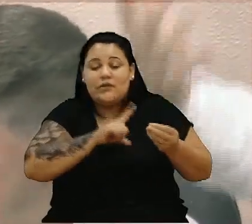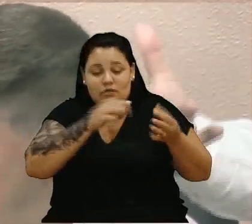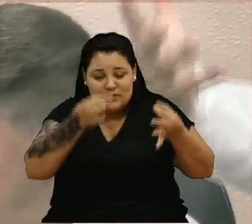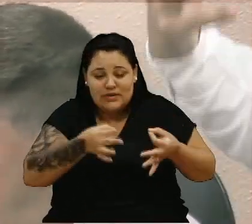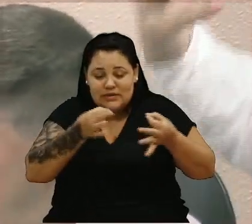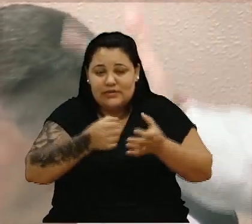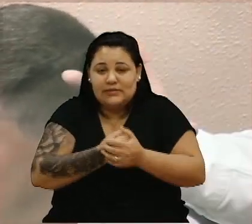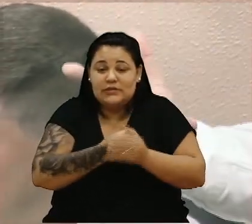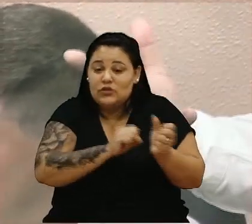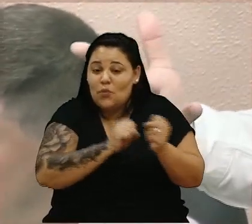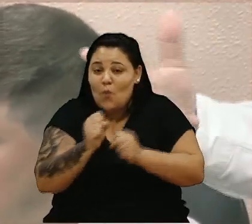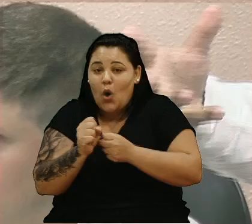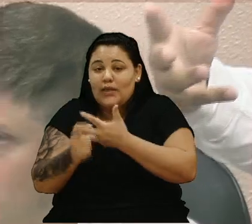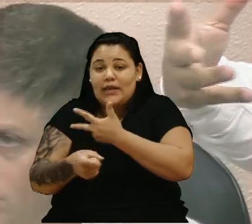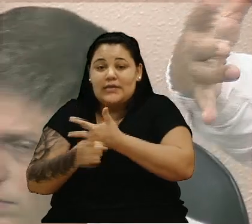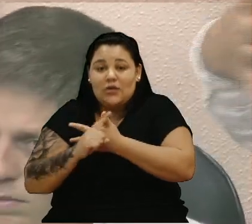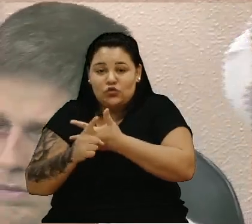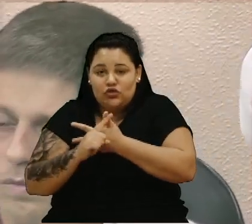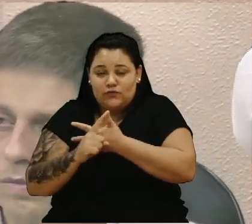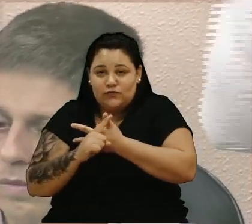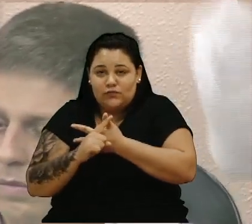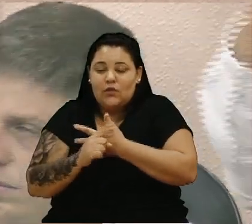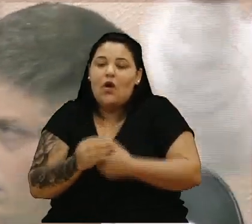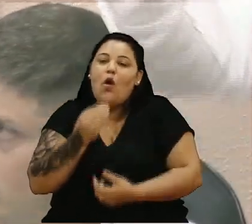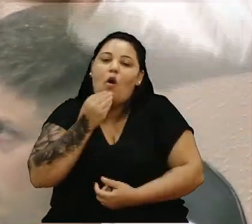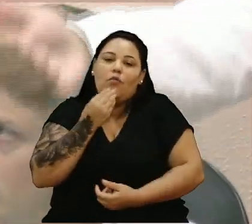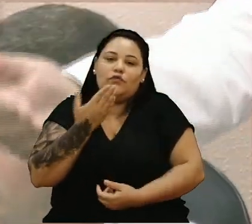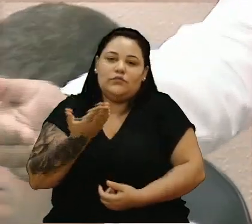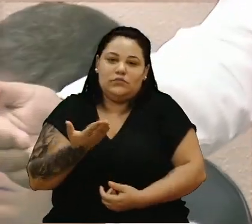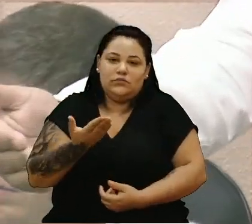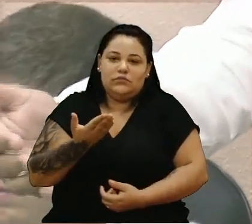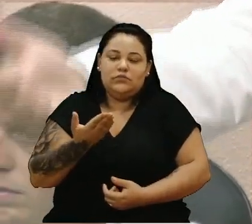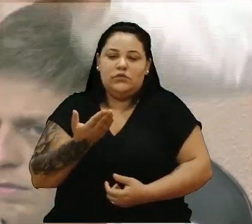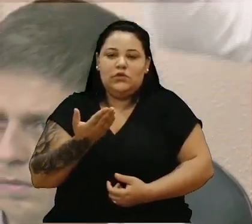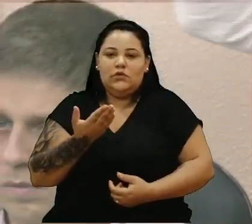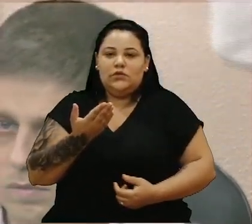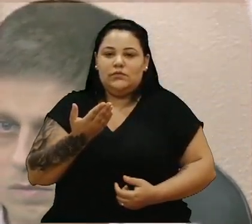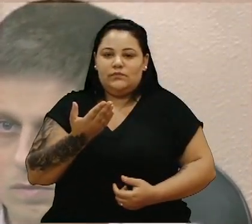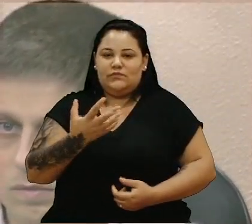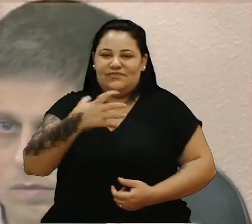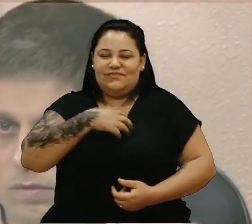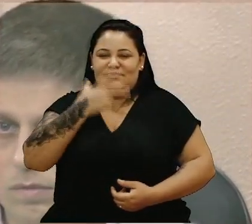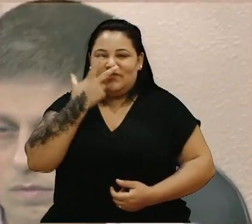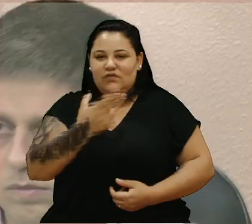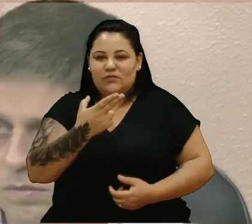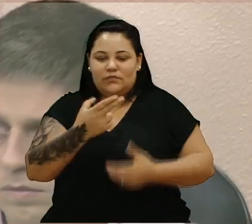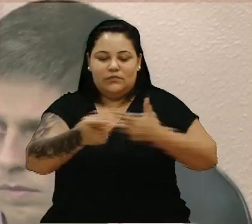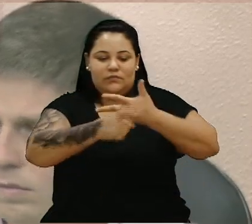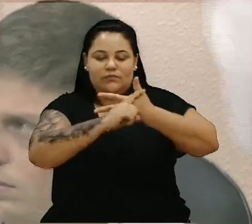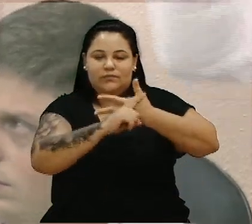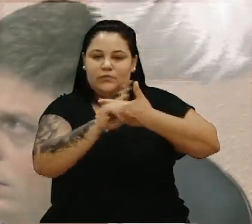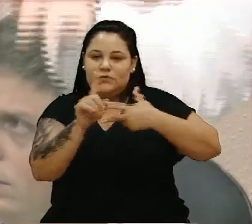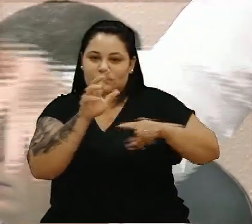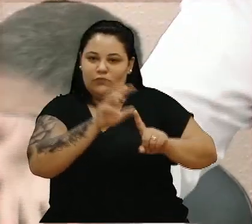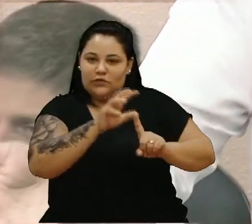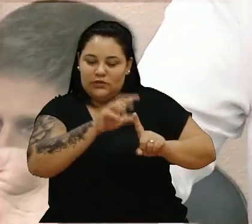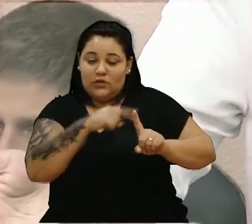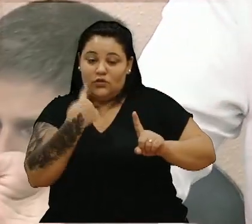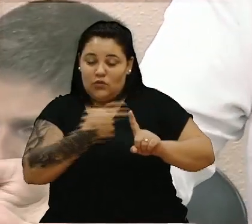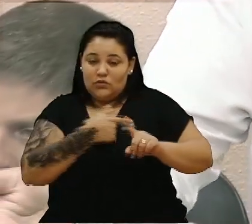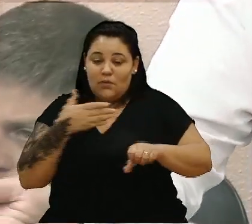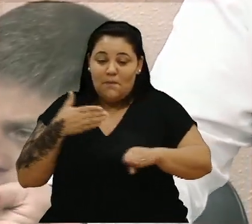se o Poder Executivo... Porque, claro, nós também, da mesma forma que o Poder Executivo não intervém no Legislativo, nós não